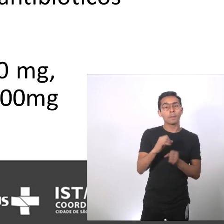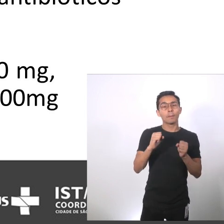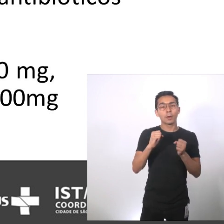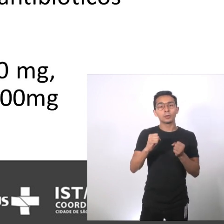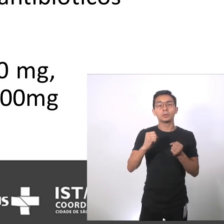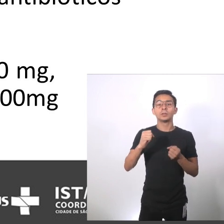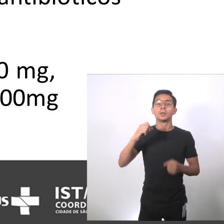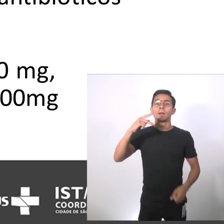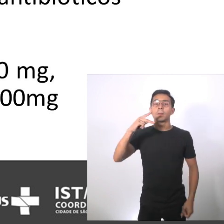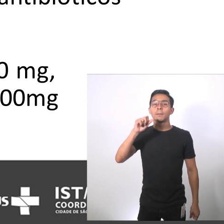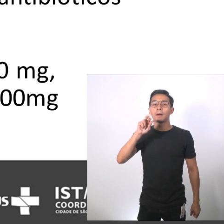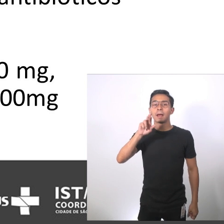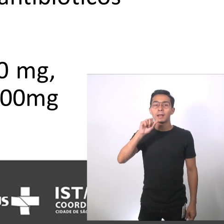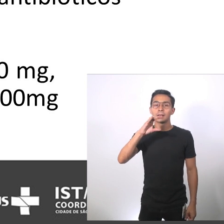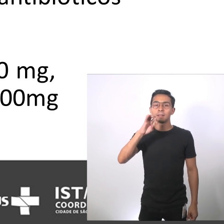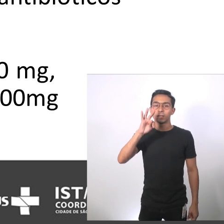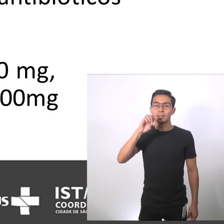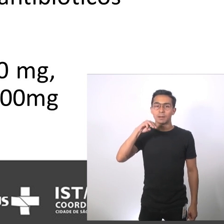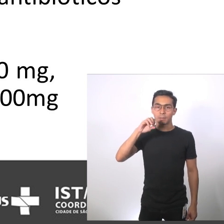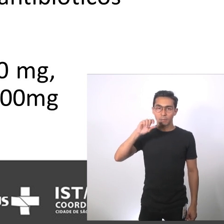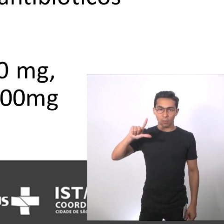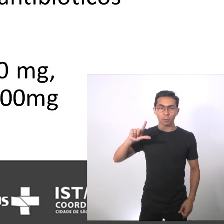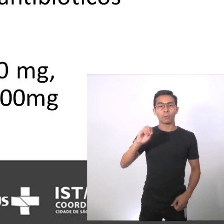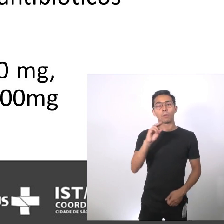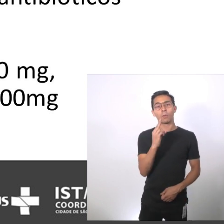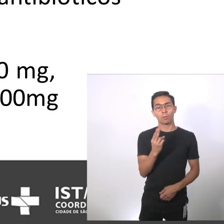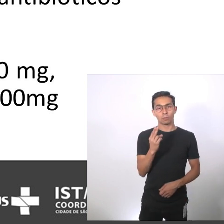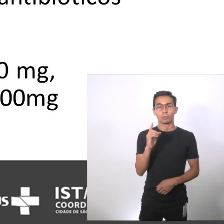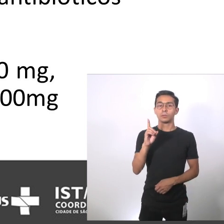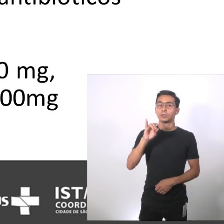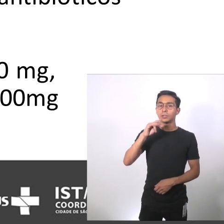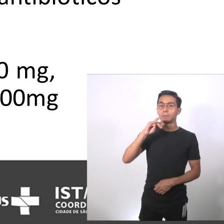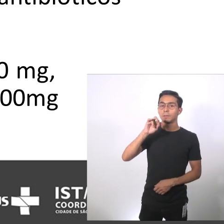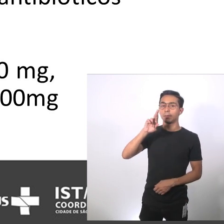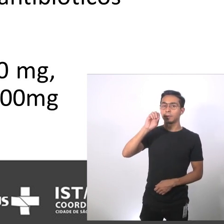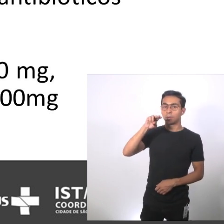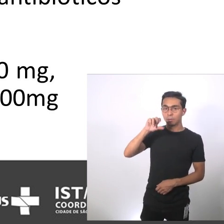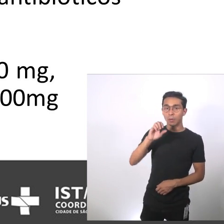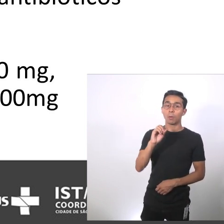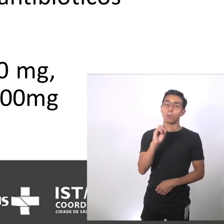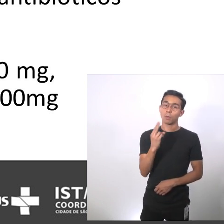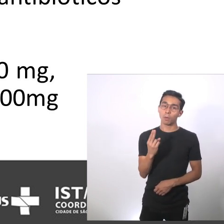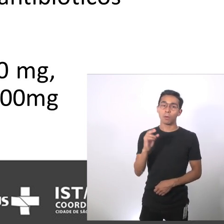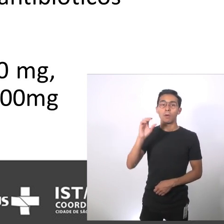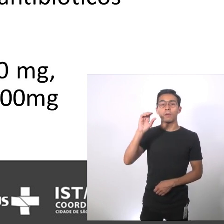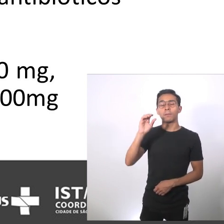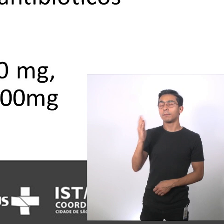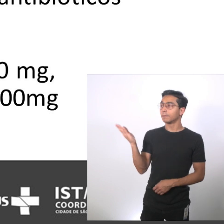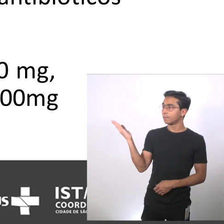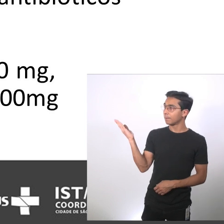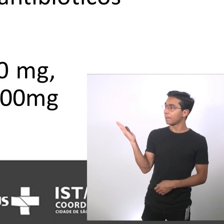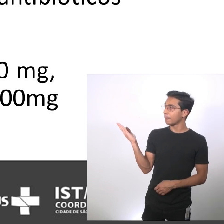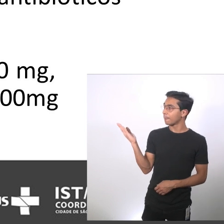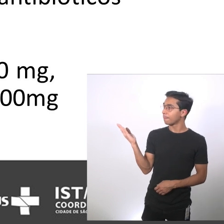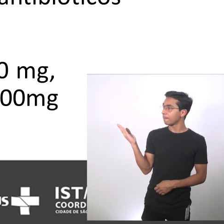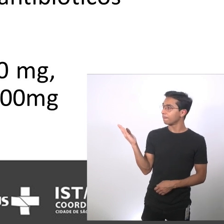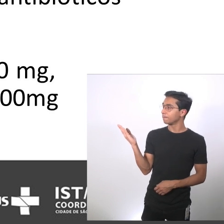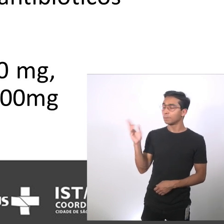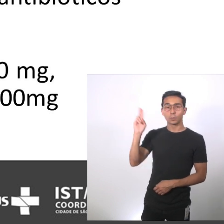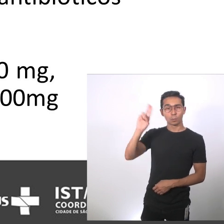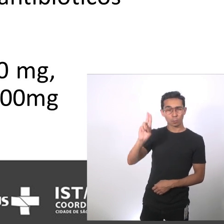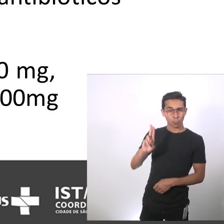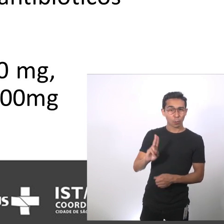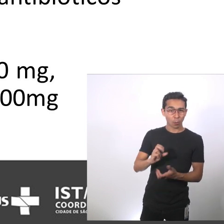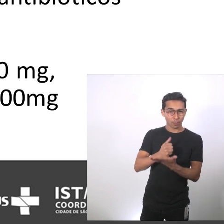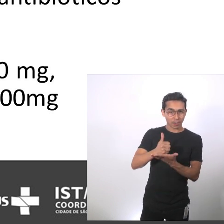intensa, nortriptilina, 25 miligramas, ou amitriptilina, 25 miligramas, ou gabapentina,